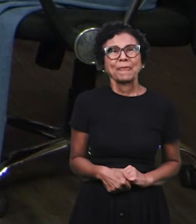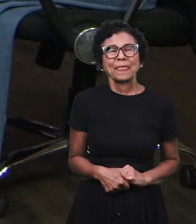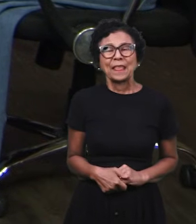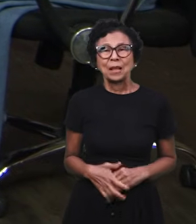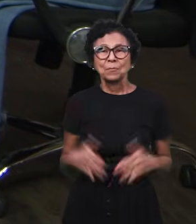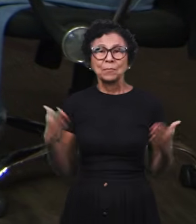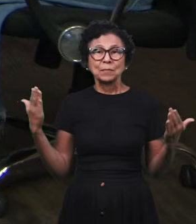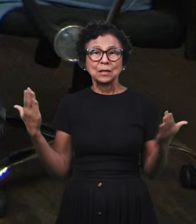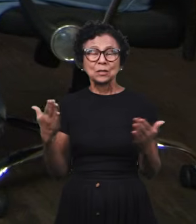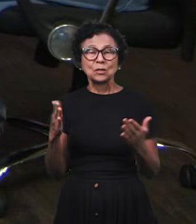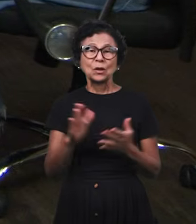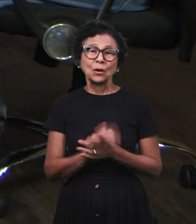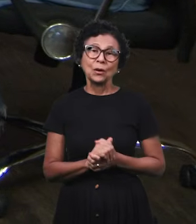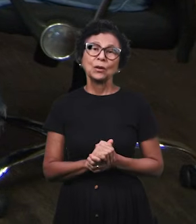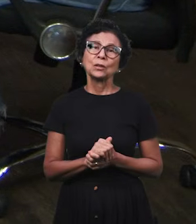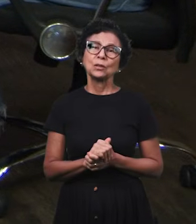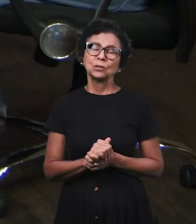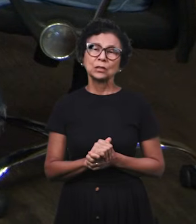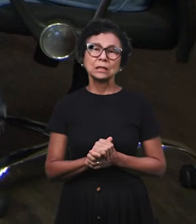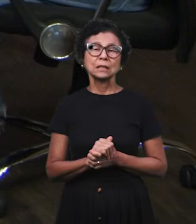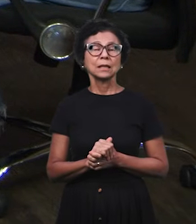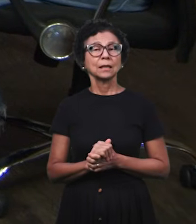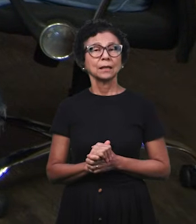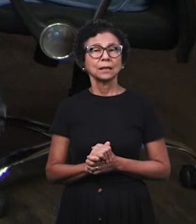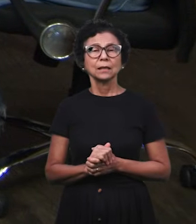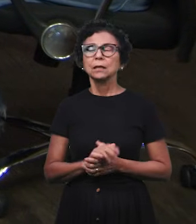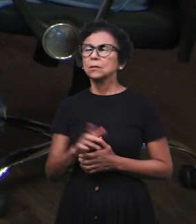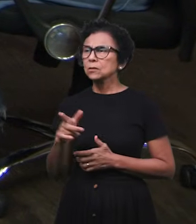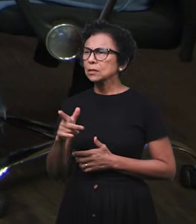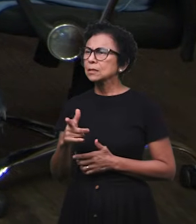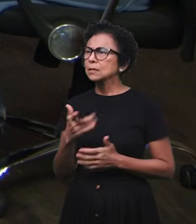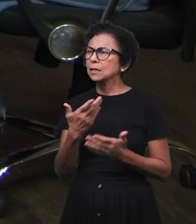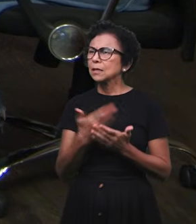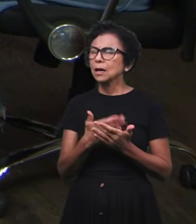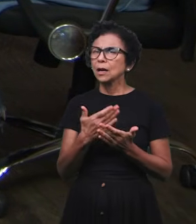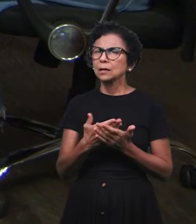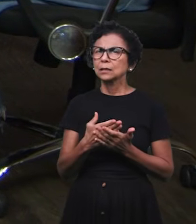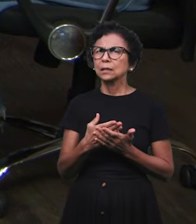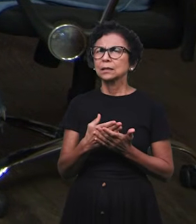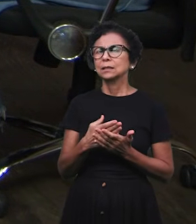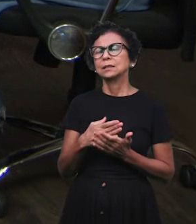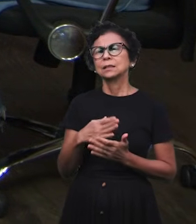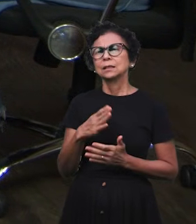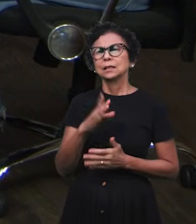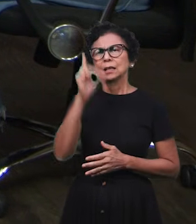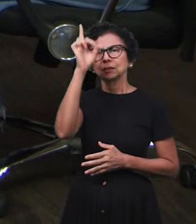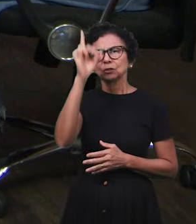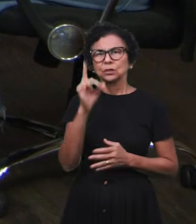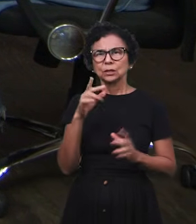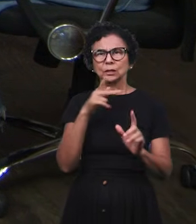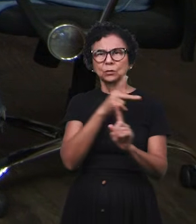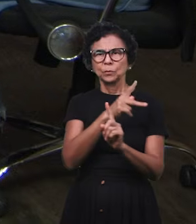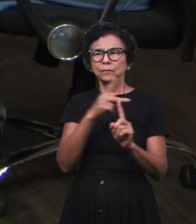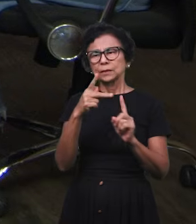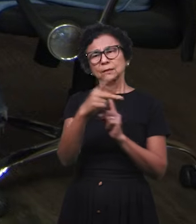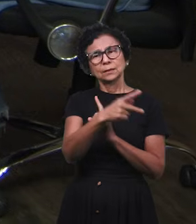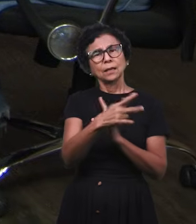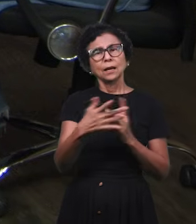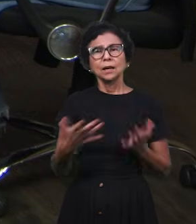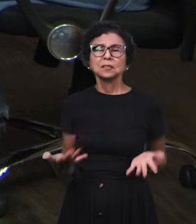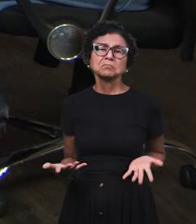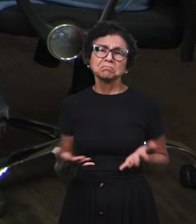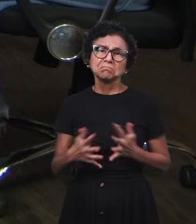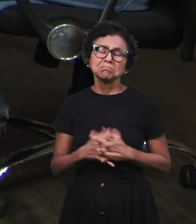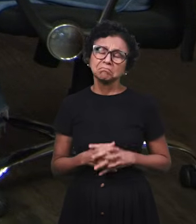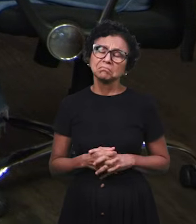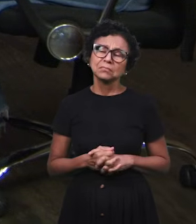não era, então eu nem não conhecia nada do direito previdenciário. Um dia ele me encontrou e pronto, ali deu, sabe, eu gostei muito, me identifiquei